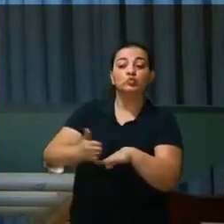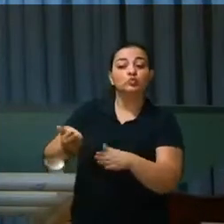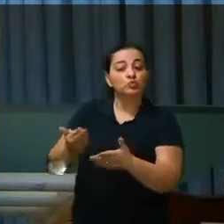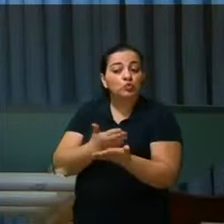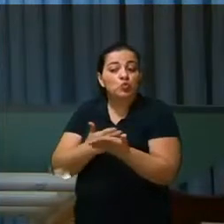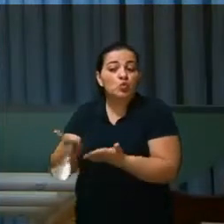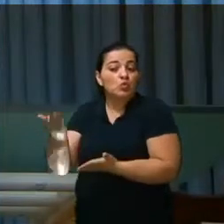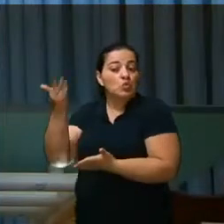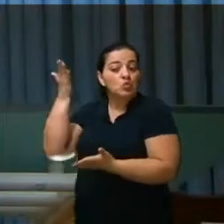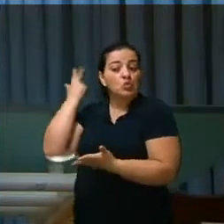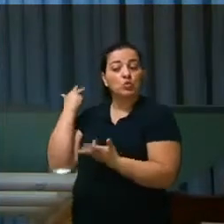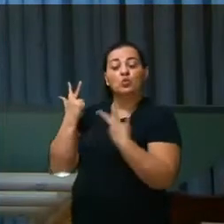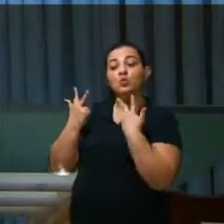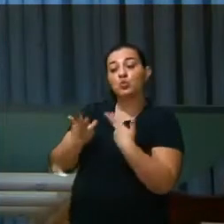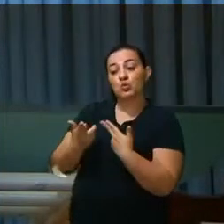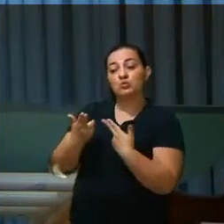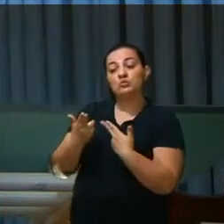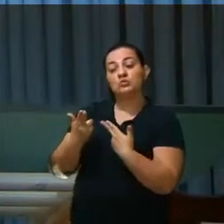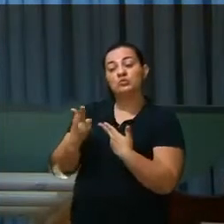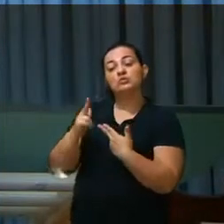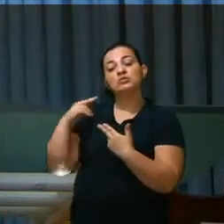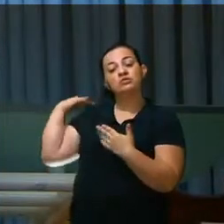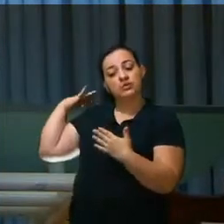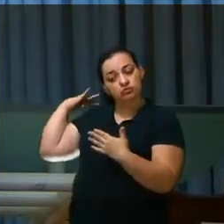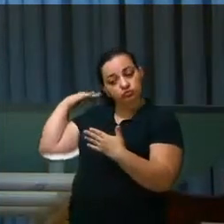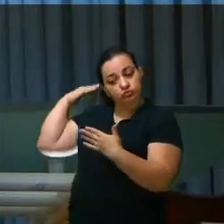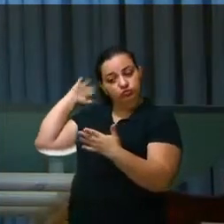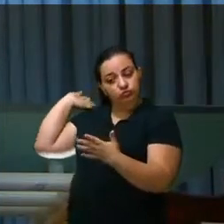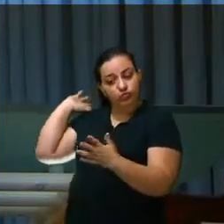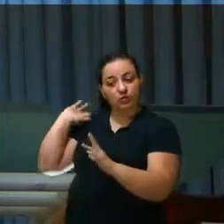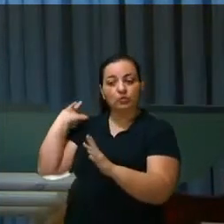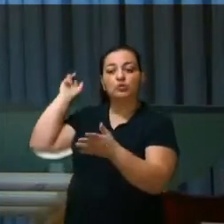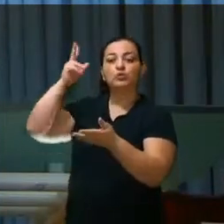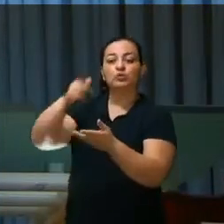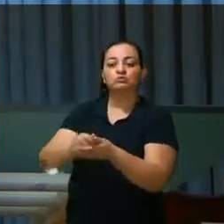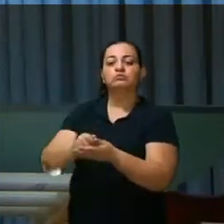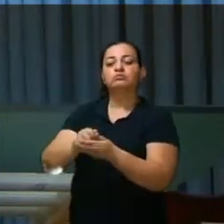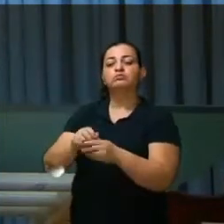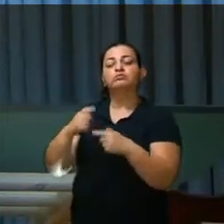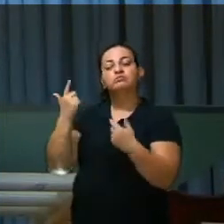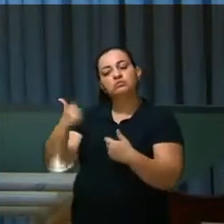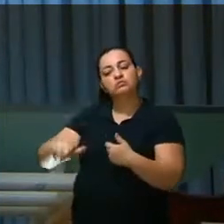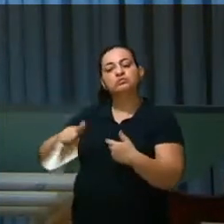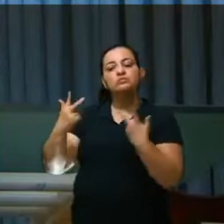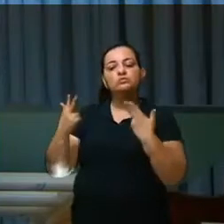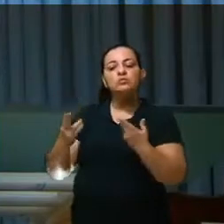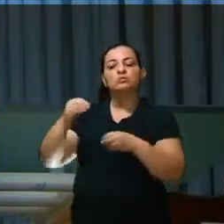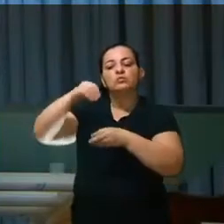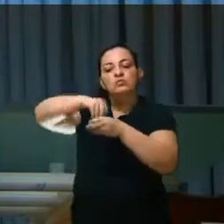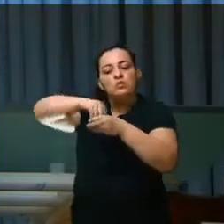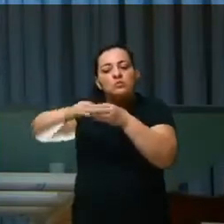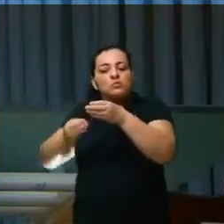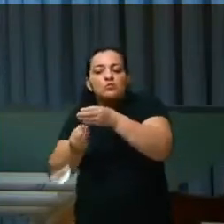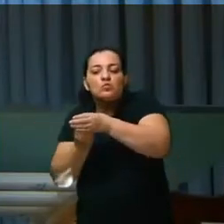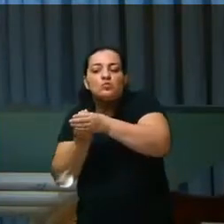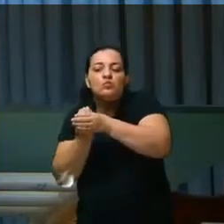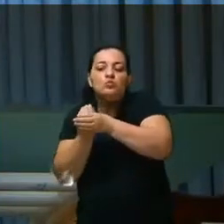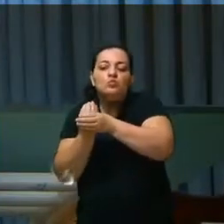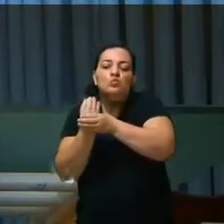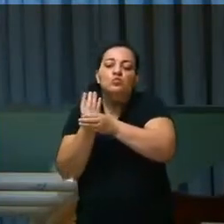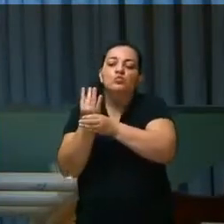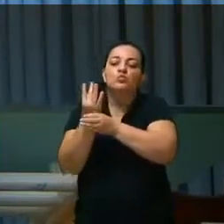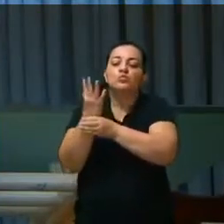obras e aquilo vai revigorar de novo como uma planta às vezes ela está